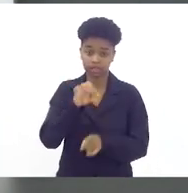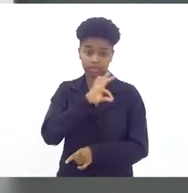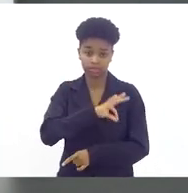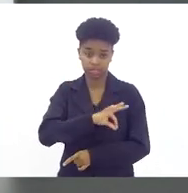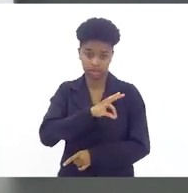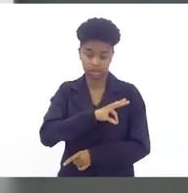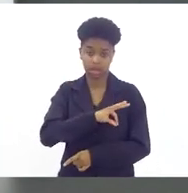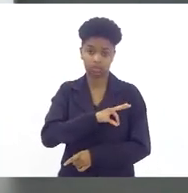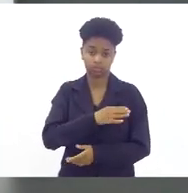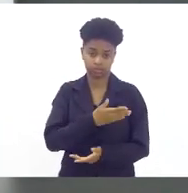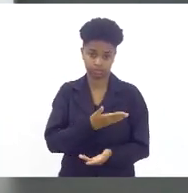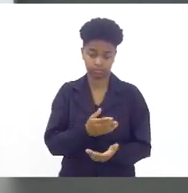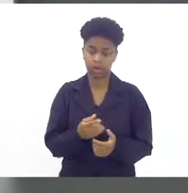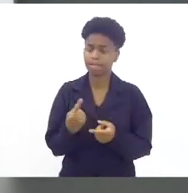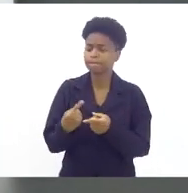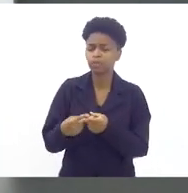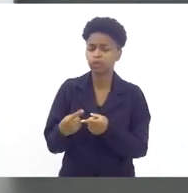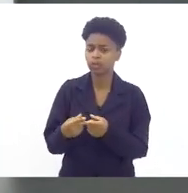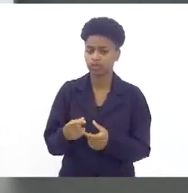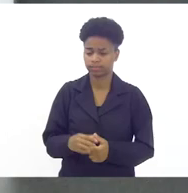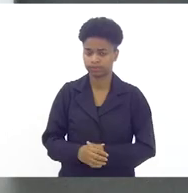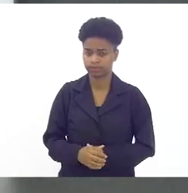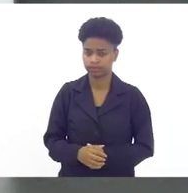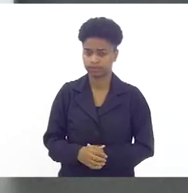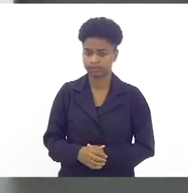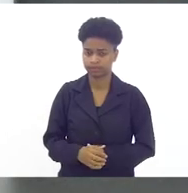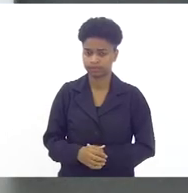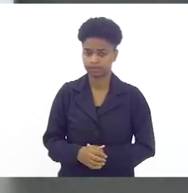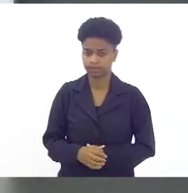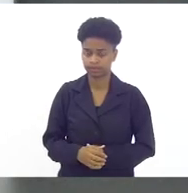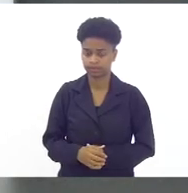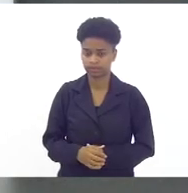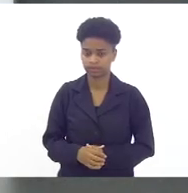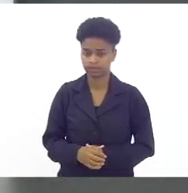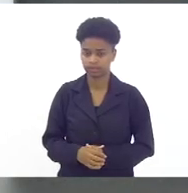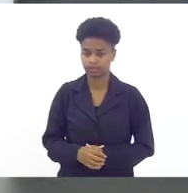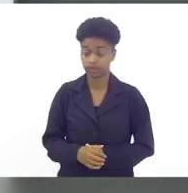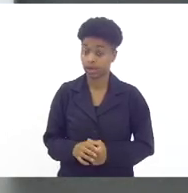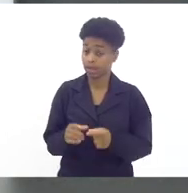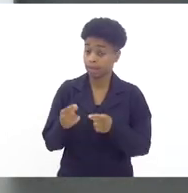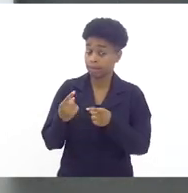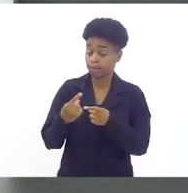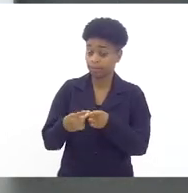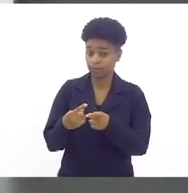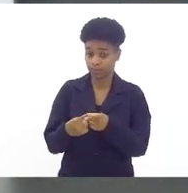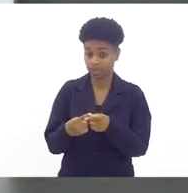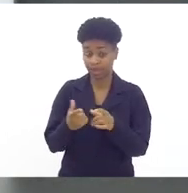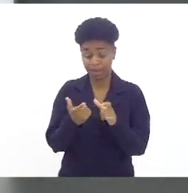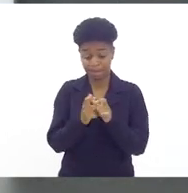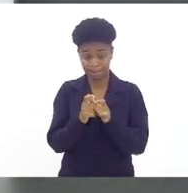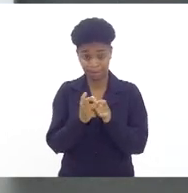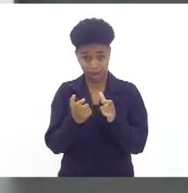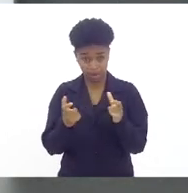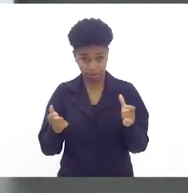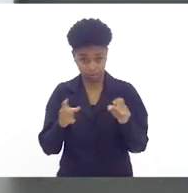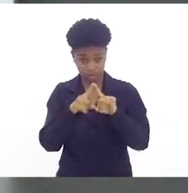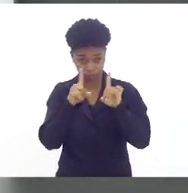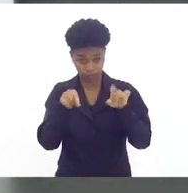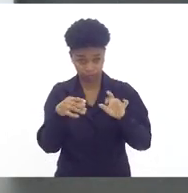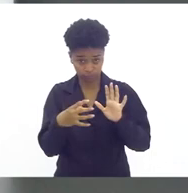financeira porque porque a grande maioria dos Servidores